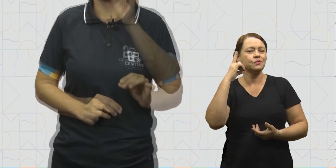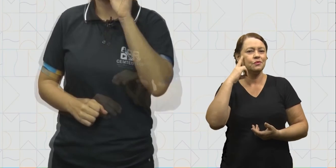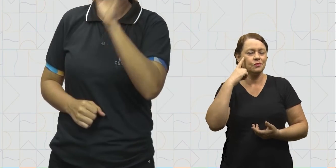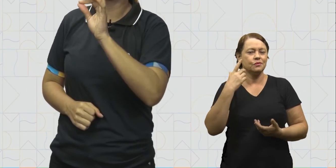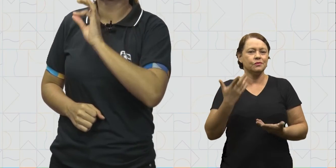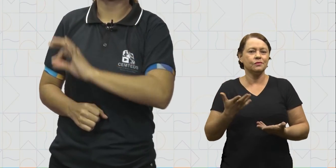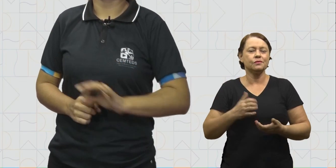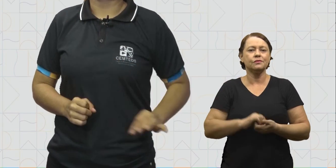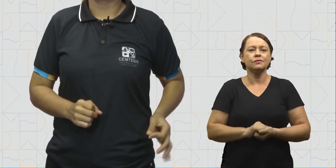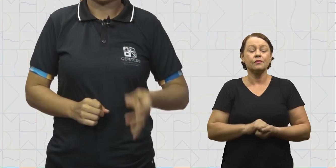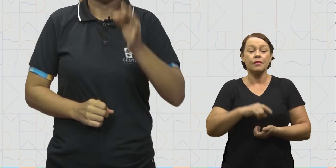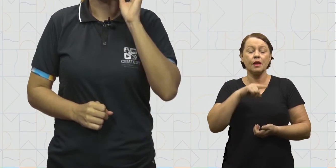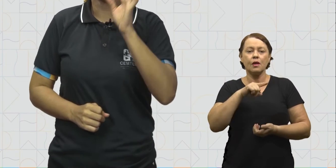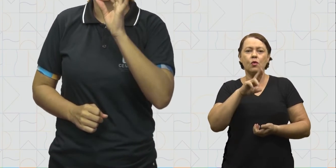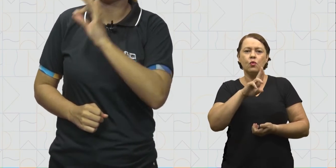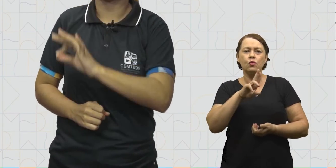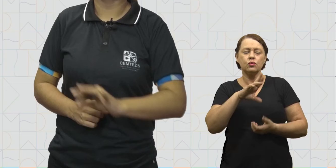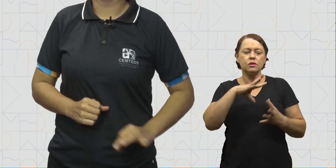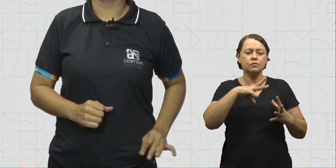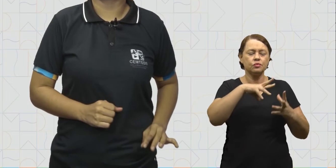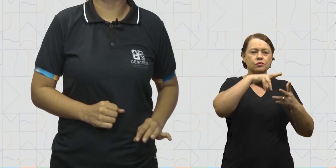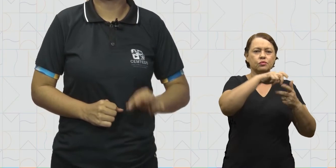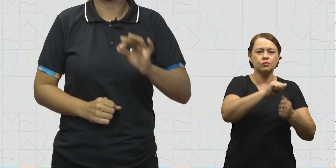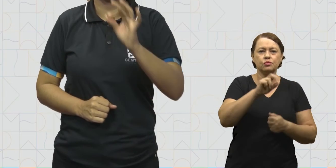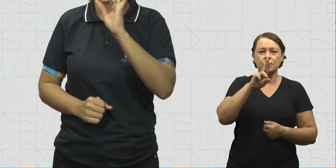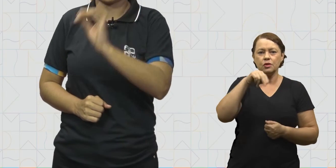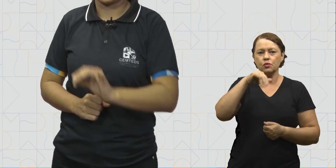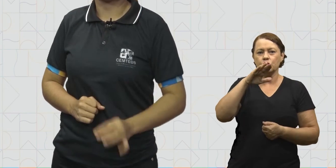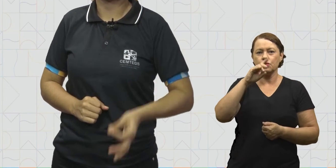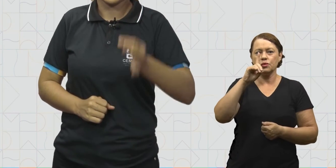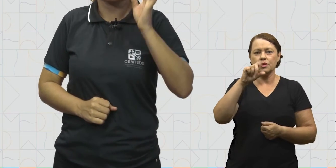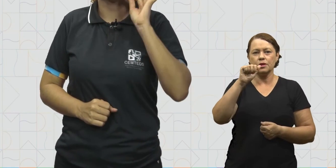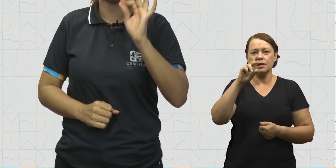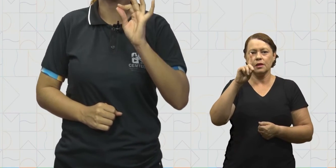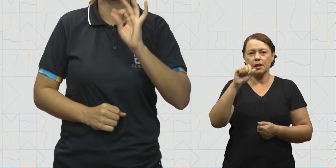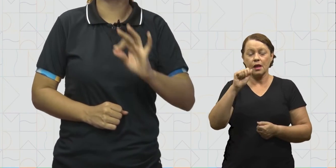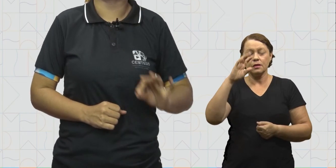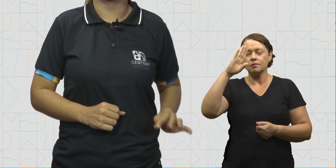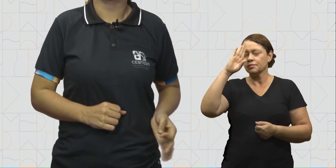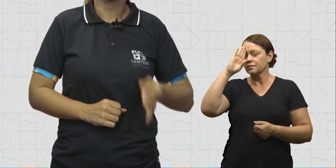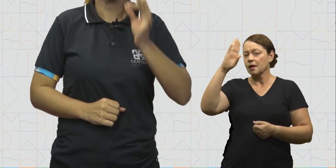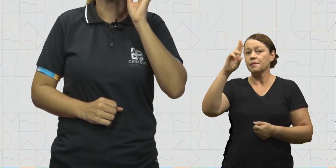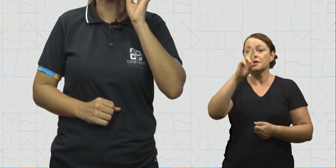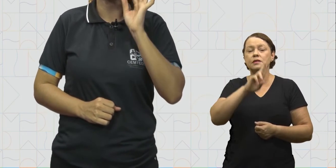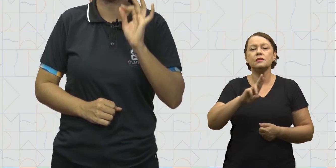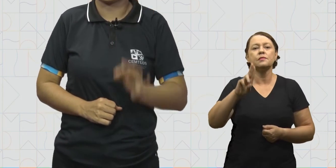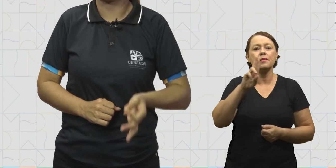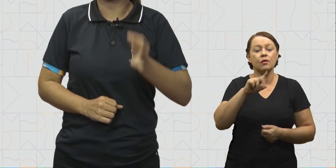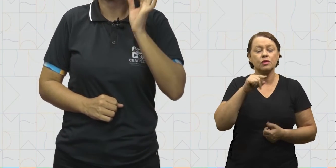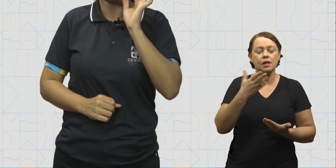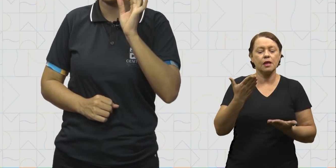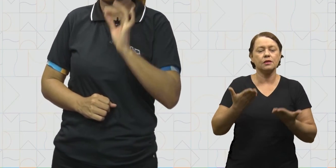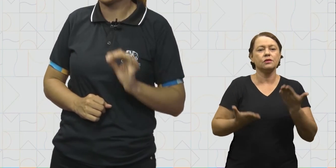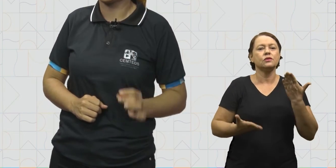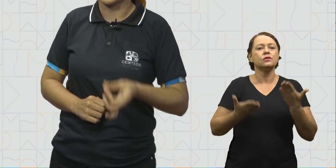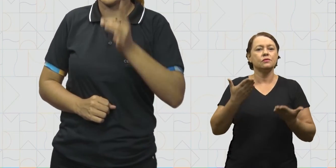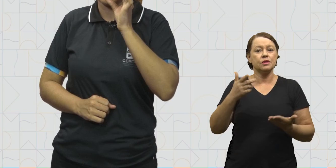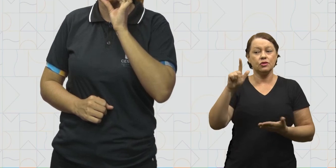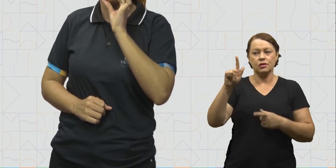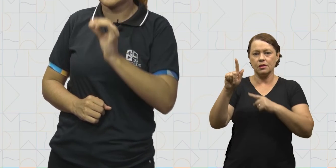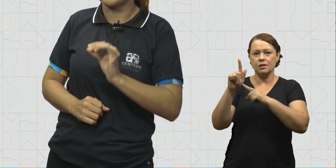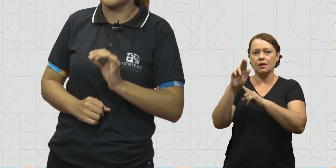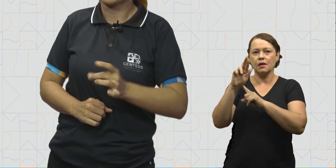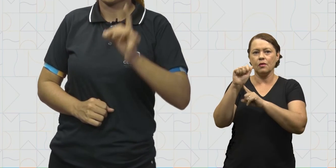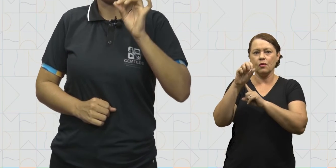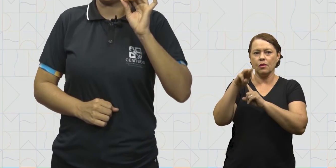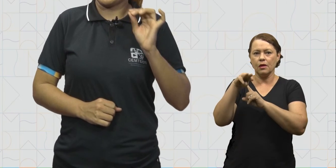dia. Pelo Sistema Internacional de Unidades, a principal unidade de medida é